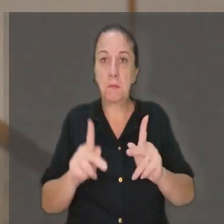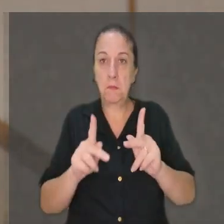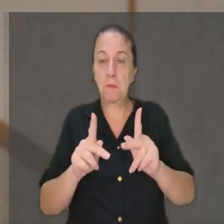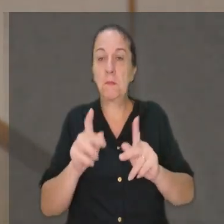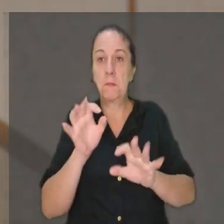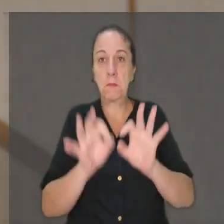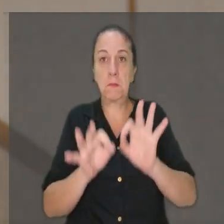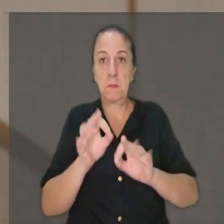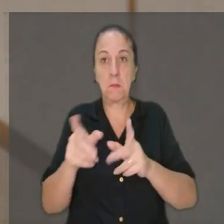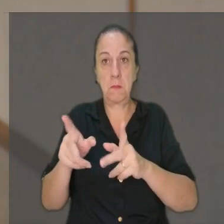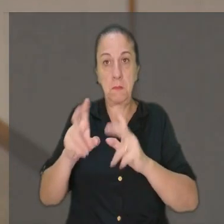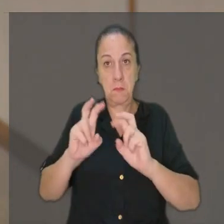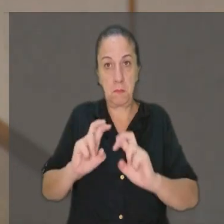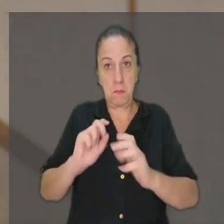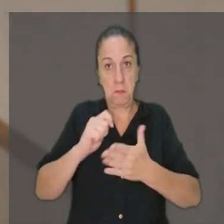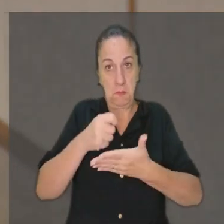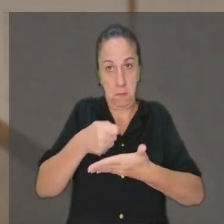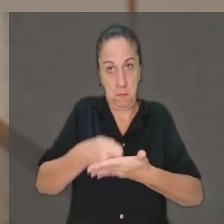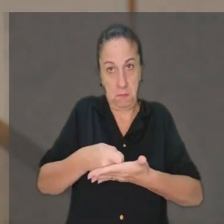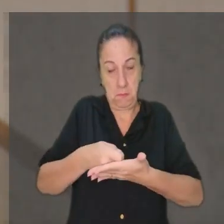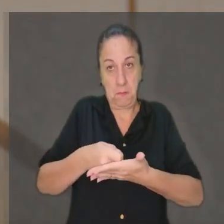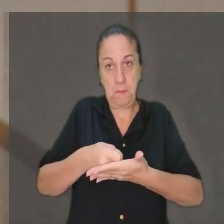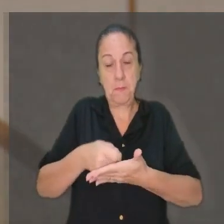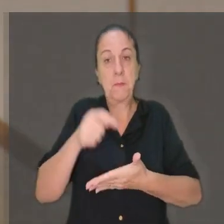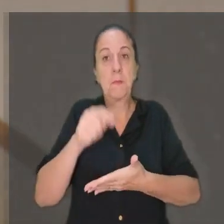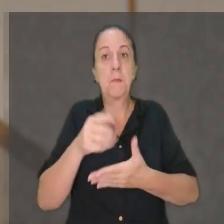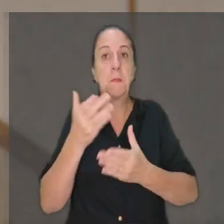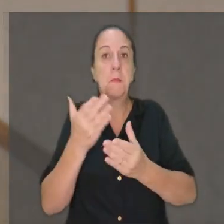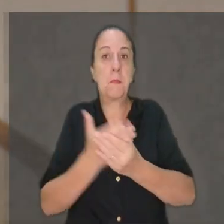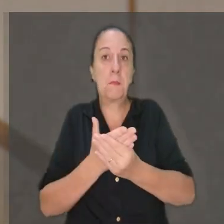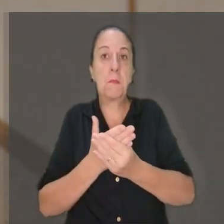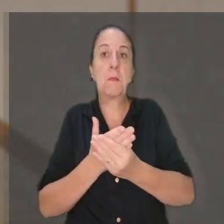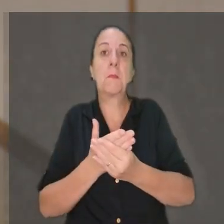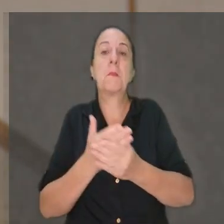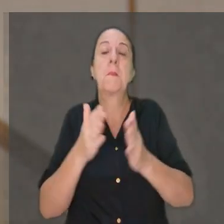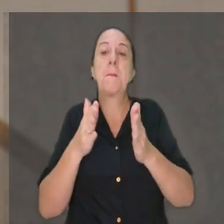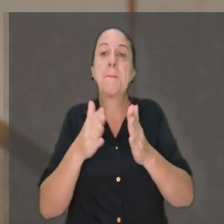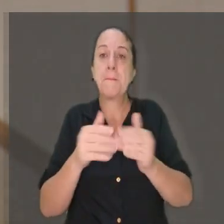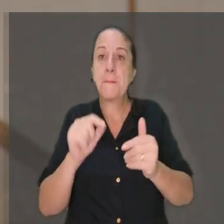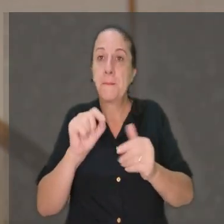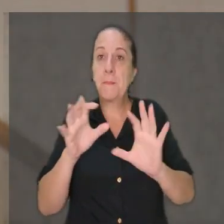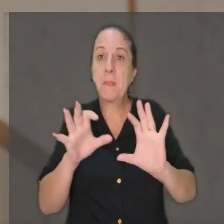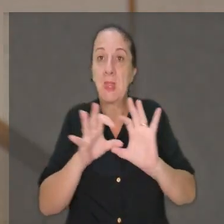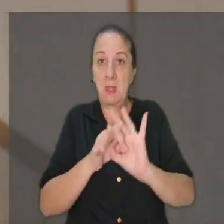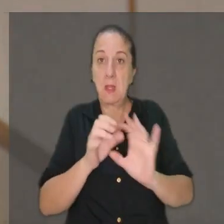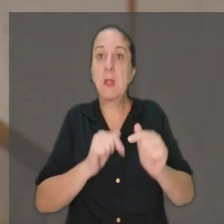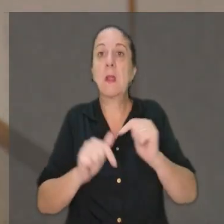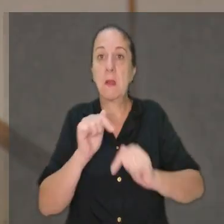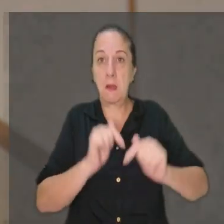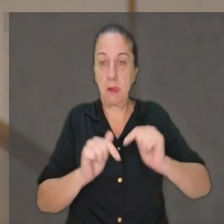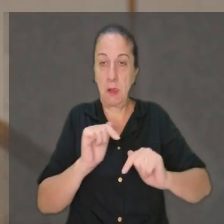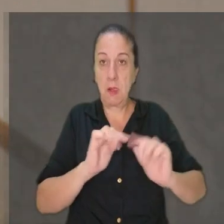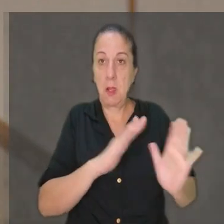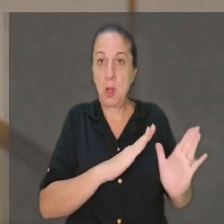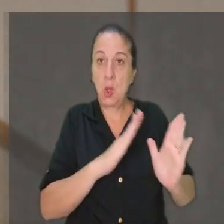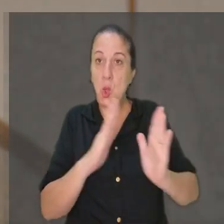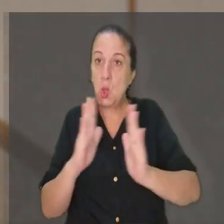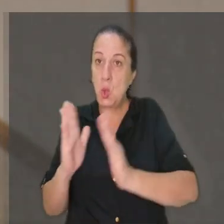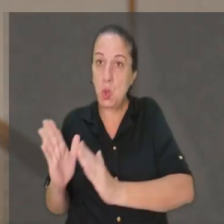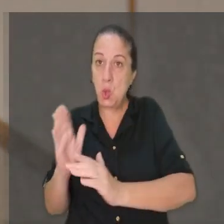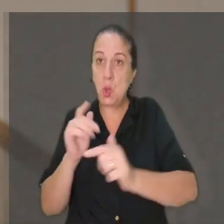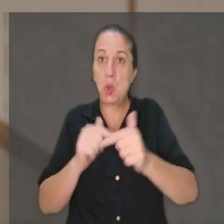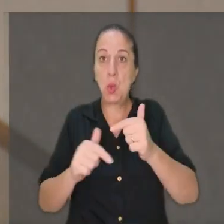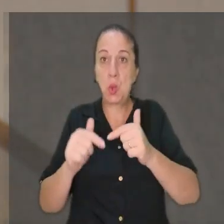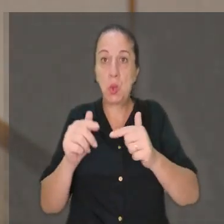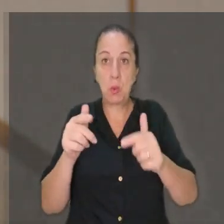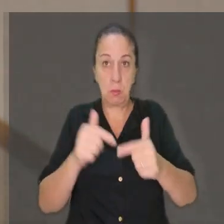jurídica para receber os pagamentos. Na ação, ele pediu que fosse declarada a existência do vínculo empregatício durante todo o período